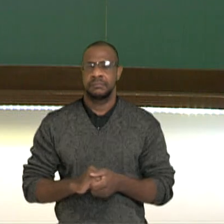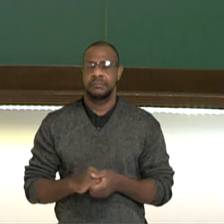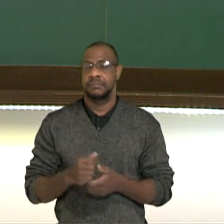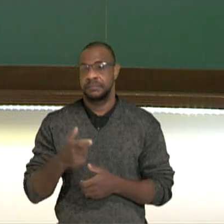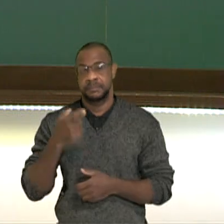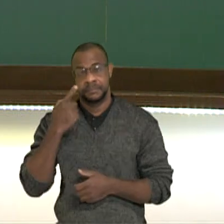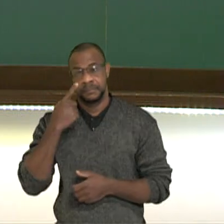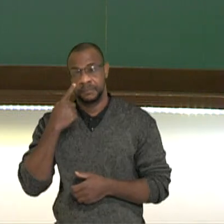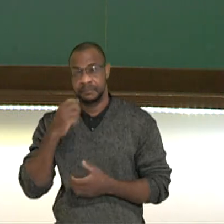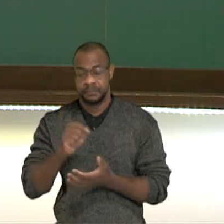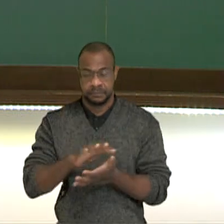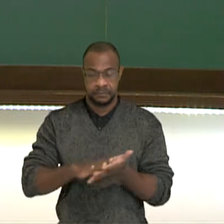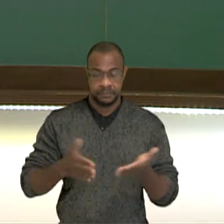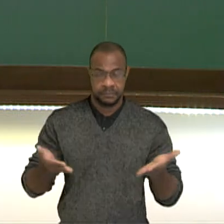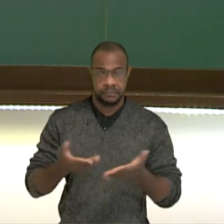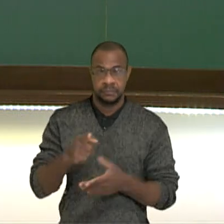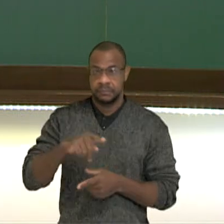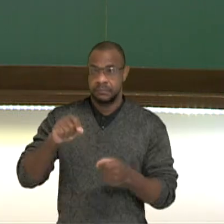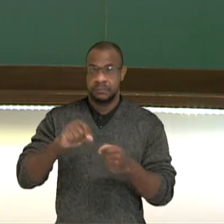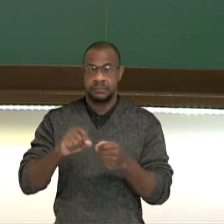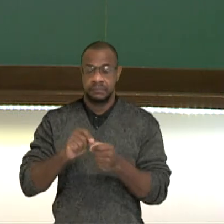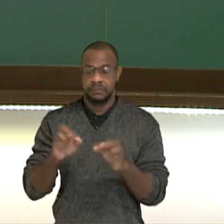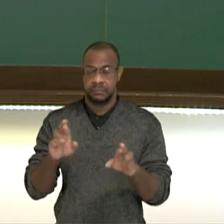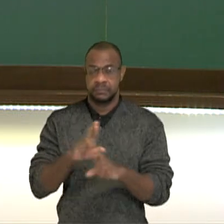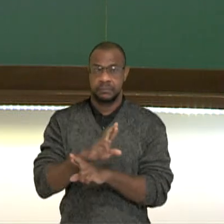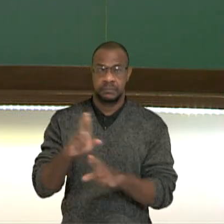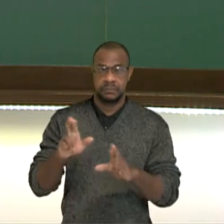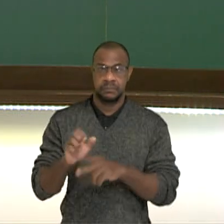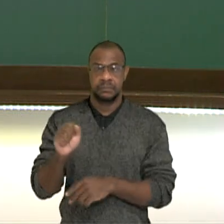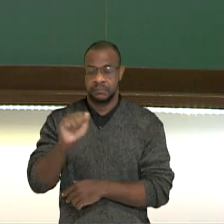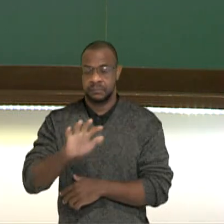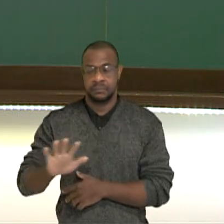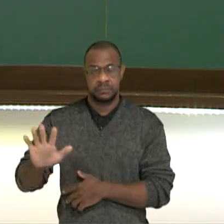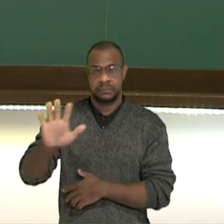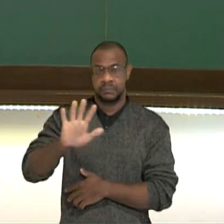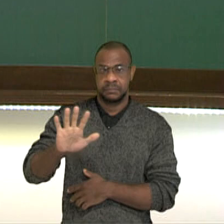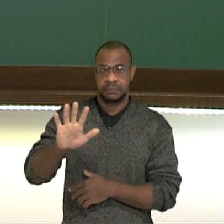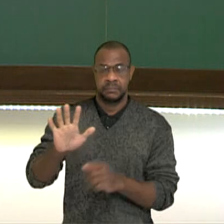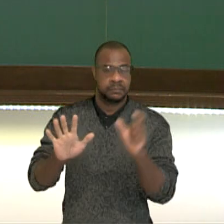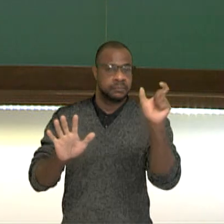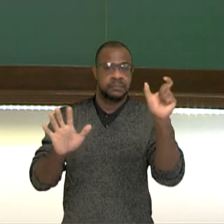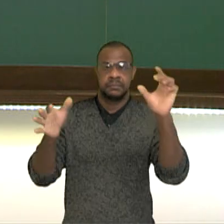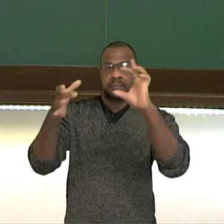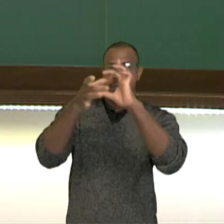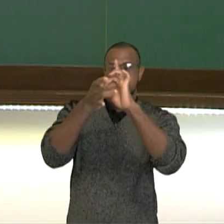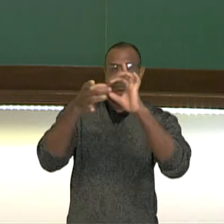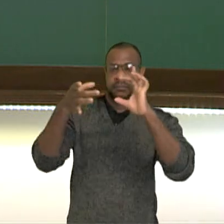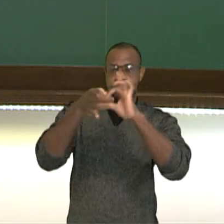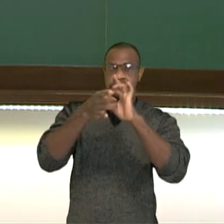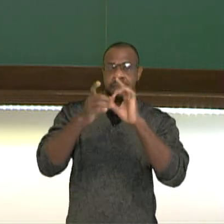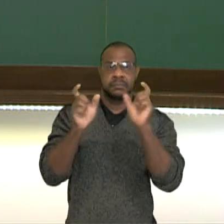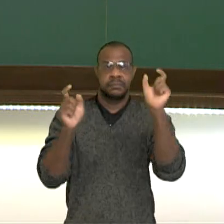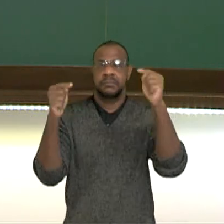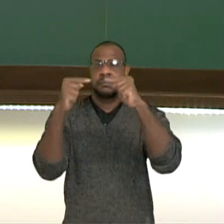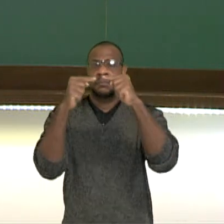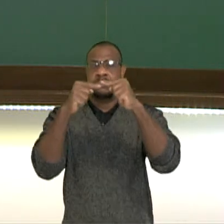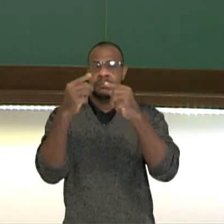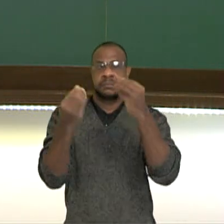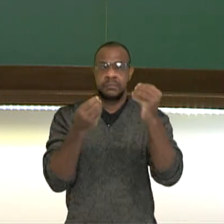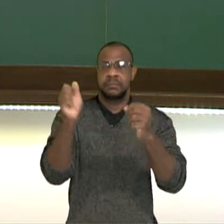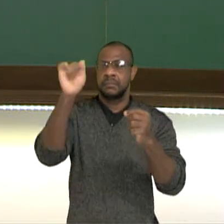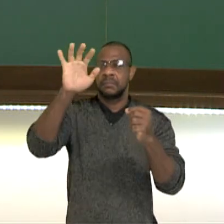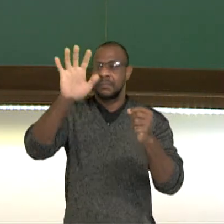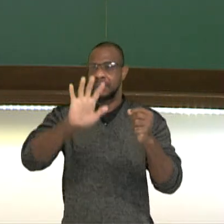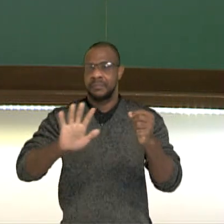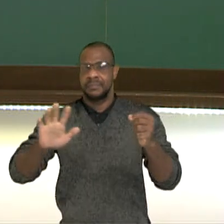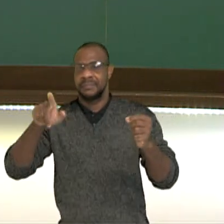Observando o nosso exercício, vocês vão fazer a relação entre imagens e as palavras. Então nós temos wedding cake, groom,